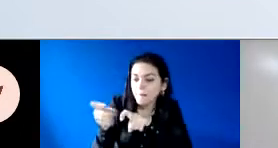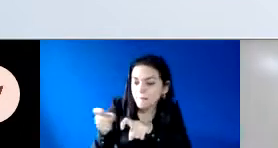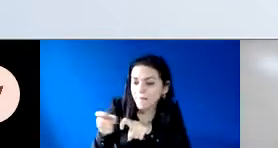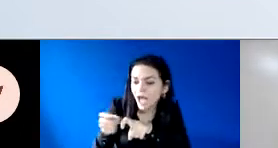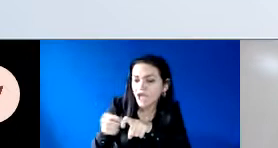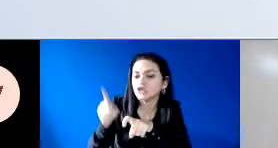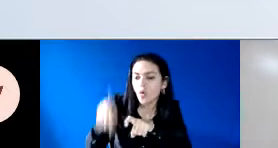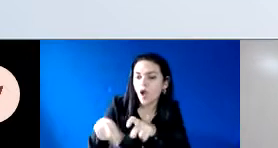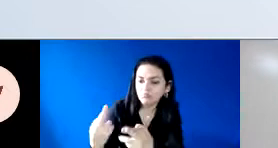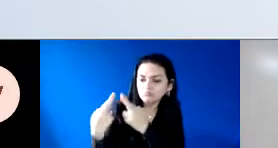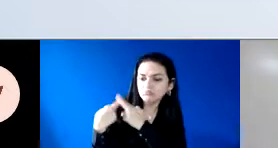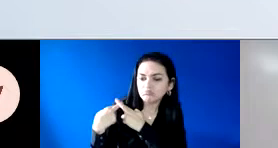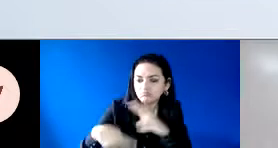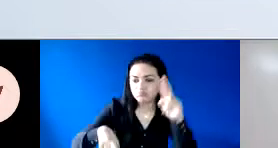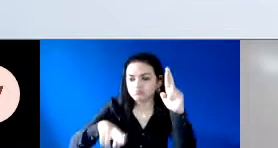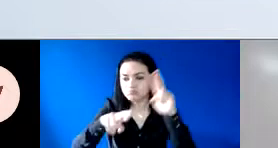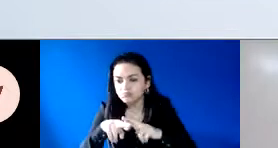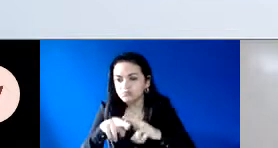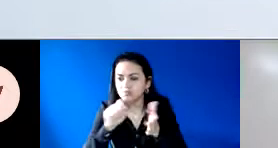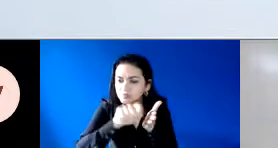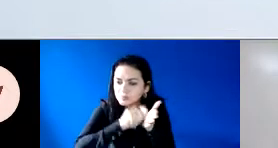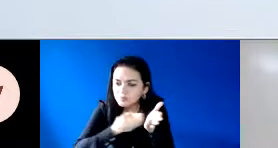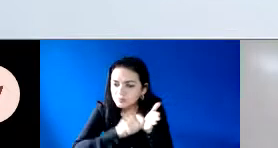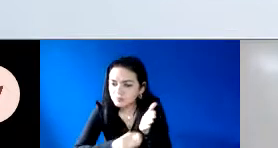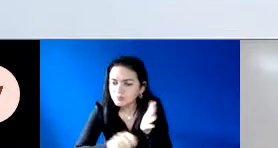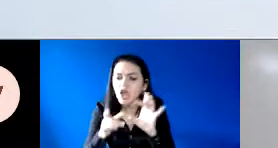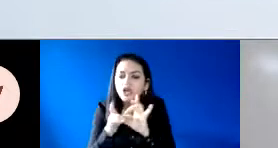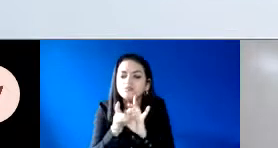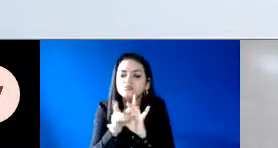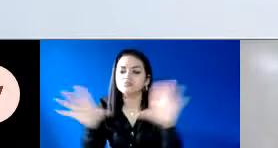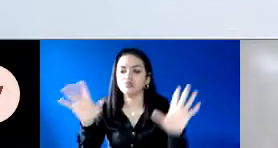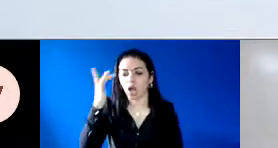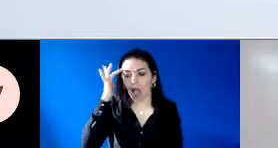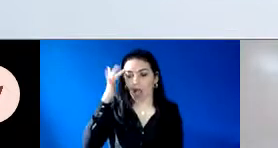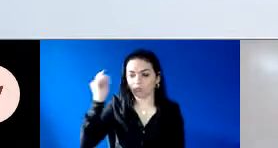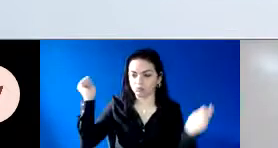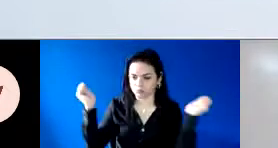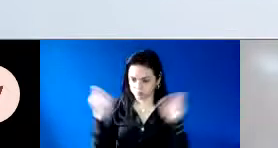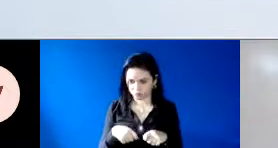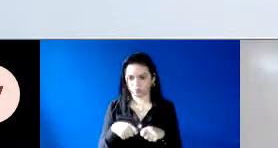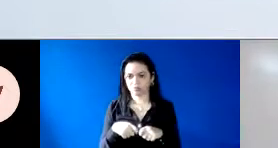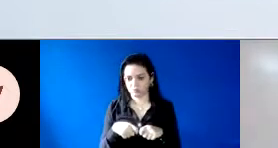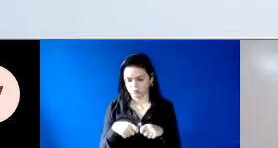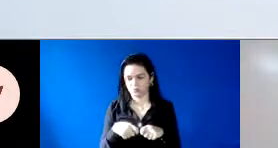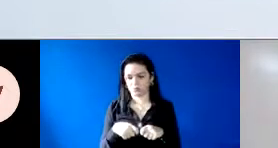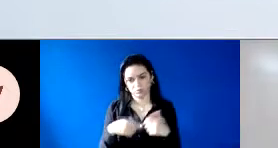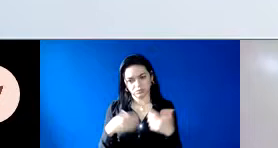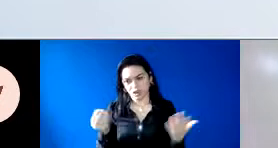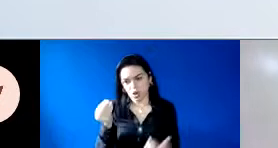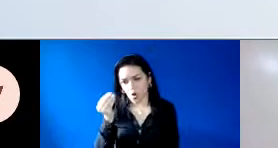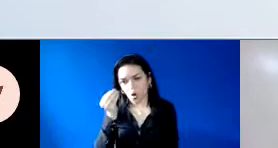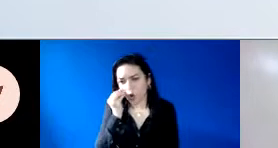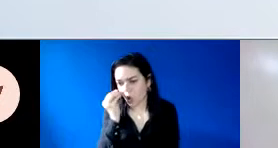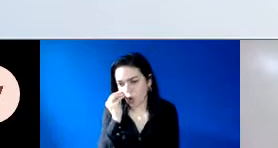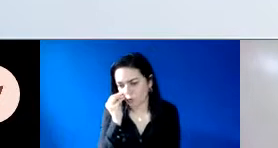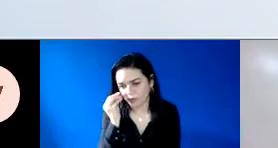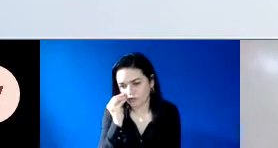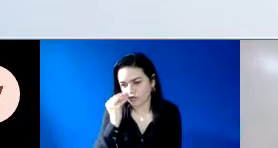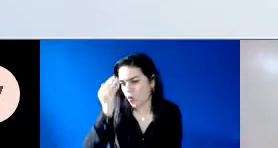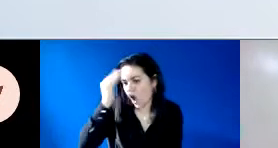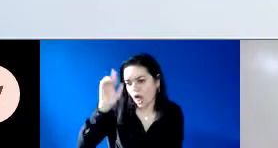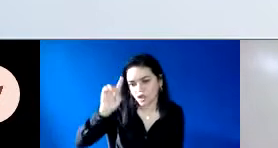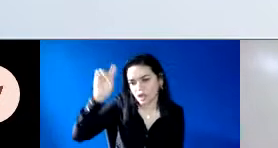habilitado para a prescrição, tivesse à sua disposição aquilo que ele acha que é necessário. É óbvio que, graças a Deus, apesar da